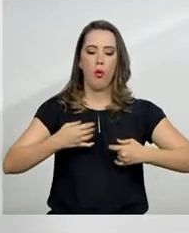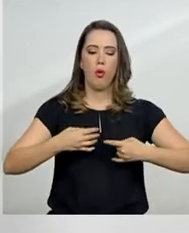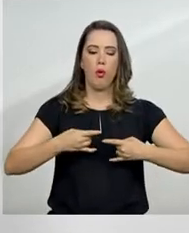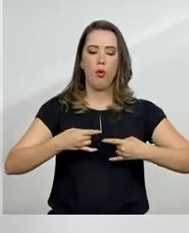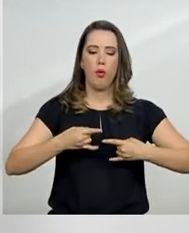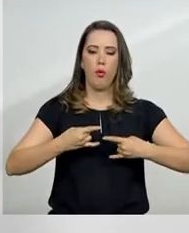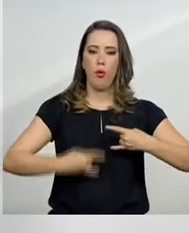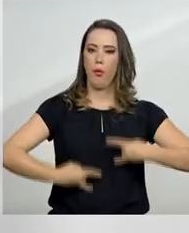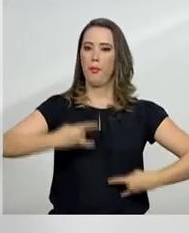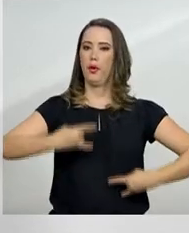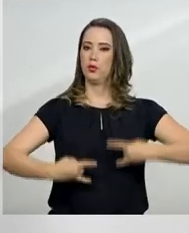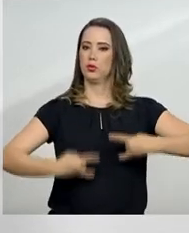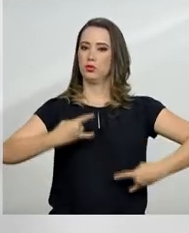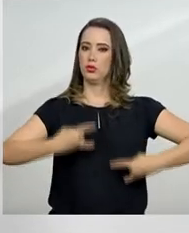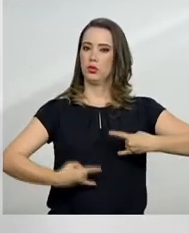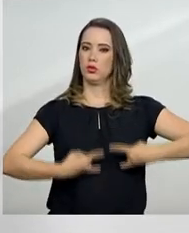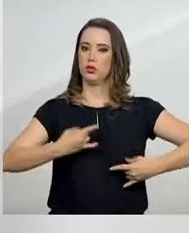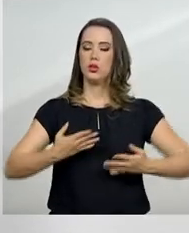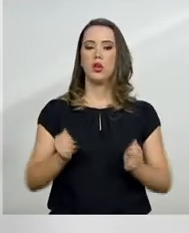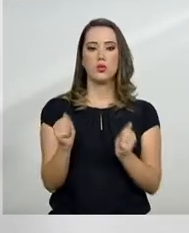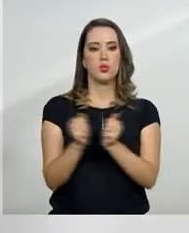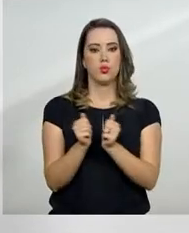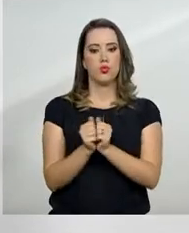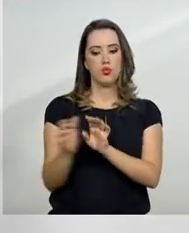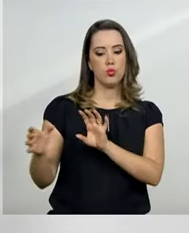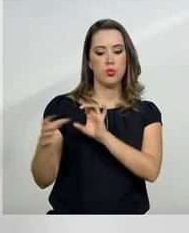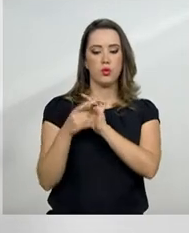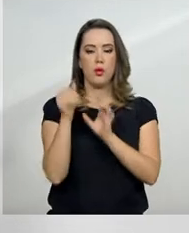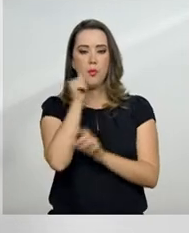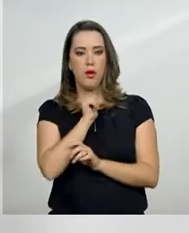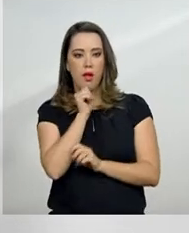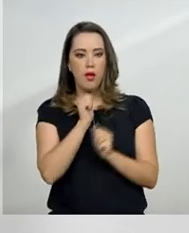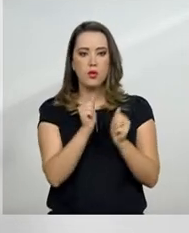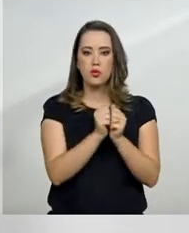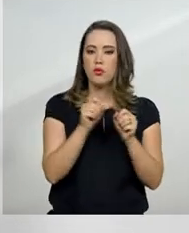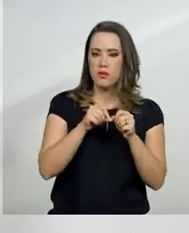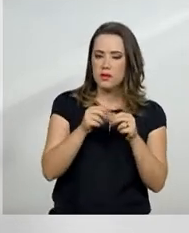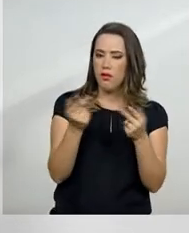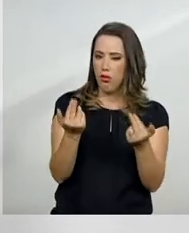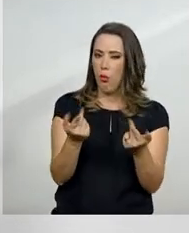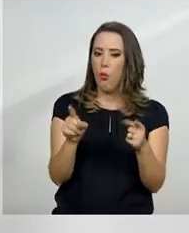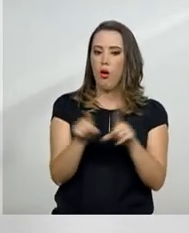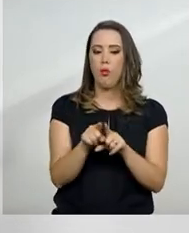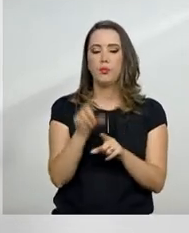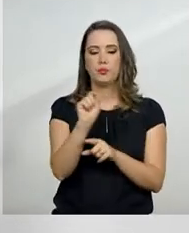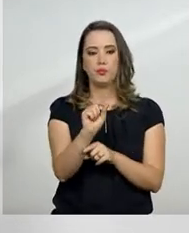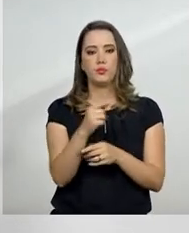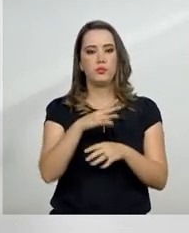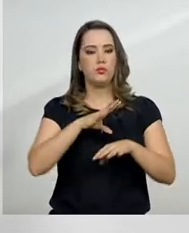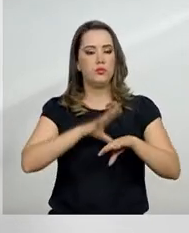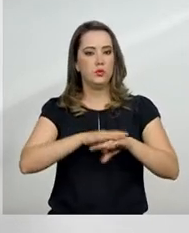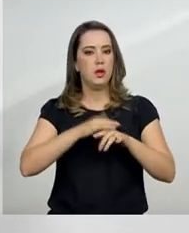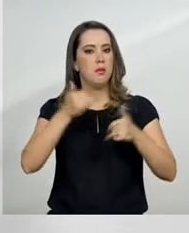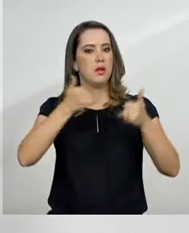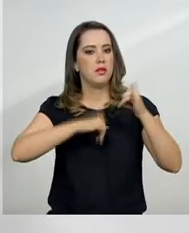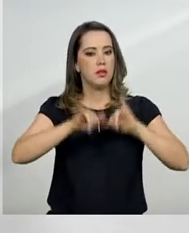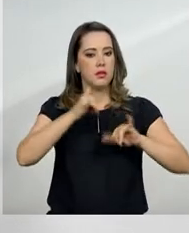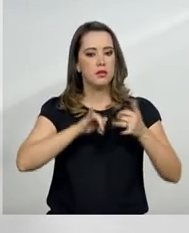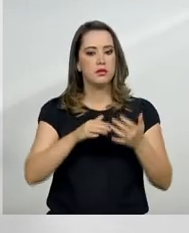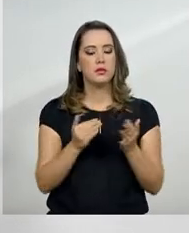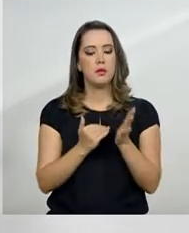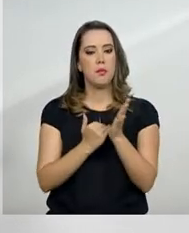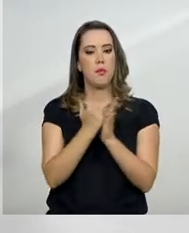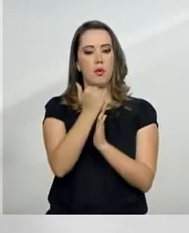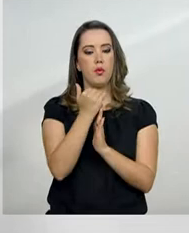incentivar o contato das meninas com disciplinas como matemática, física e química. Os projetos são para garotas a partir do 6º